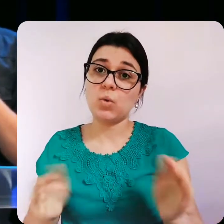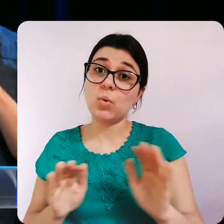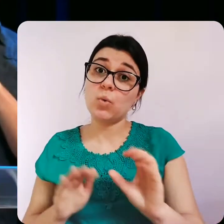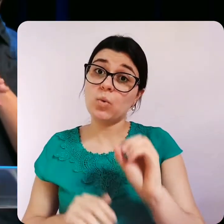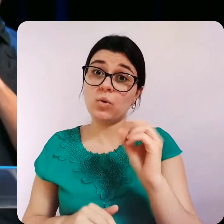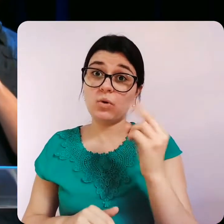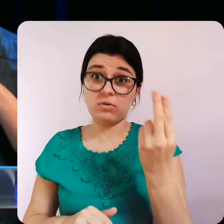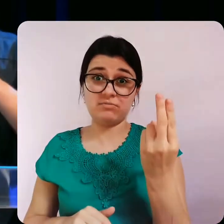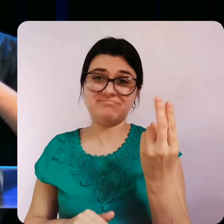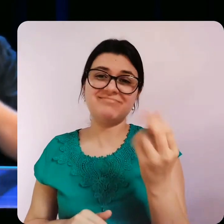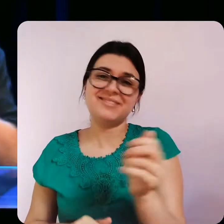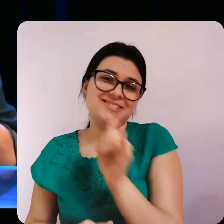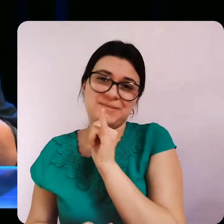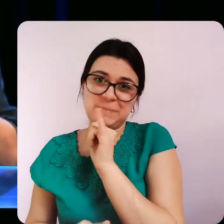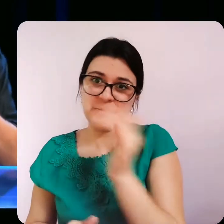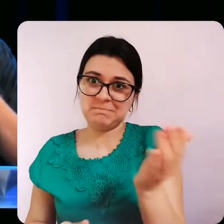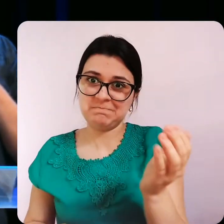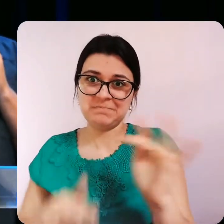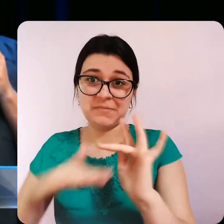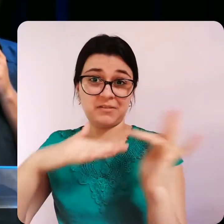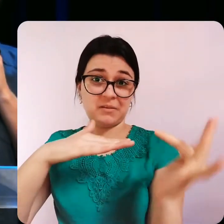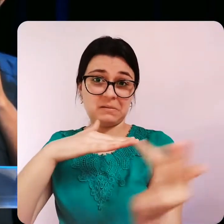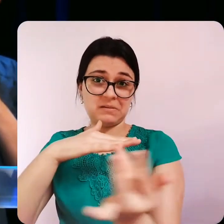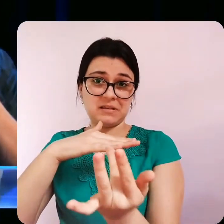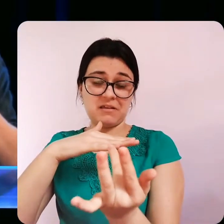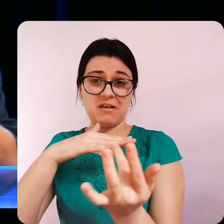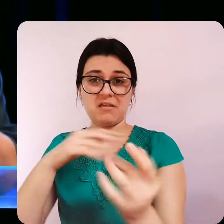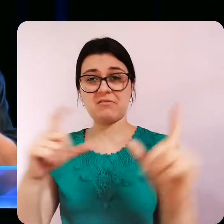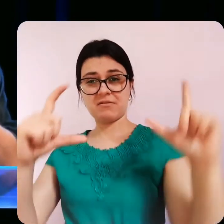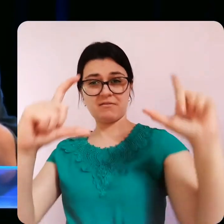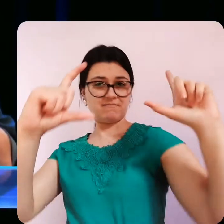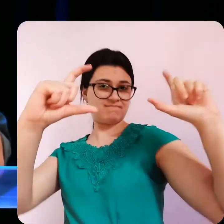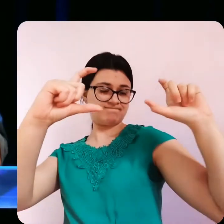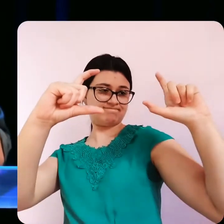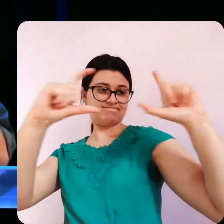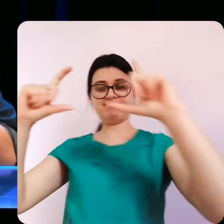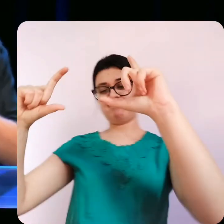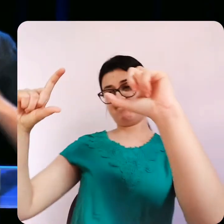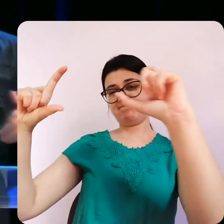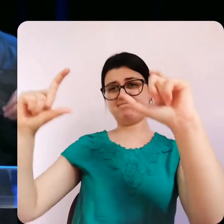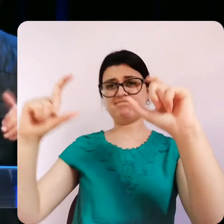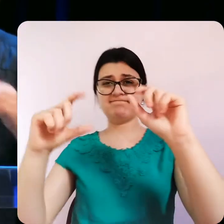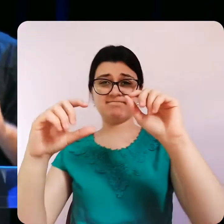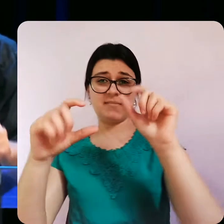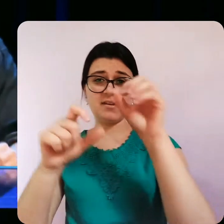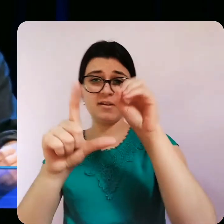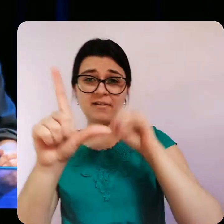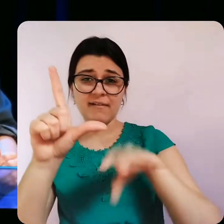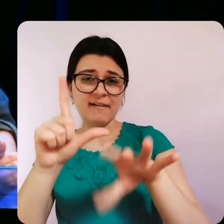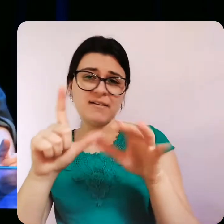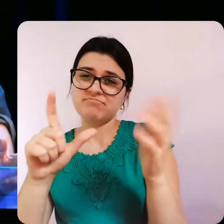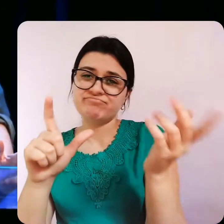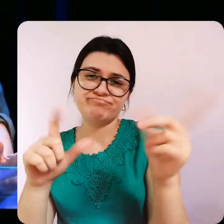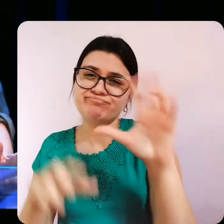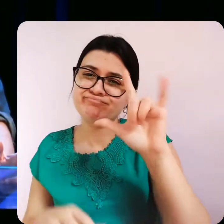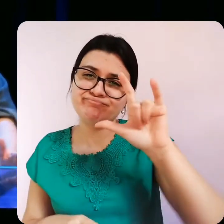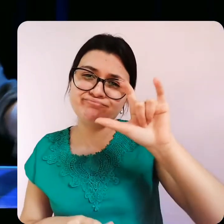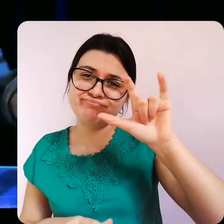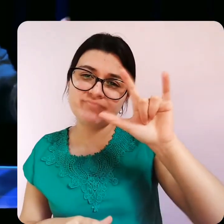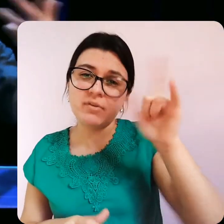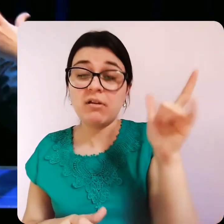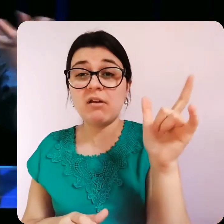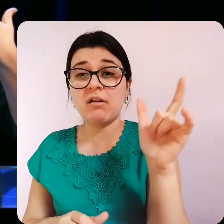isso é o que a gente vive hoje nas redes sociais. Eu só sou importante se as pessoas me verem ou me notarem. Eu me torno escravo disso. A gente se torna